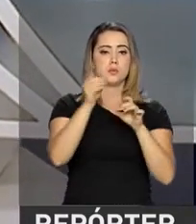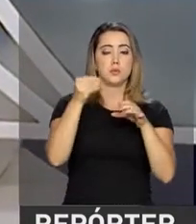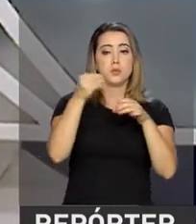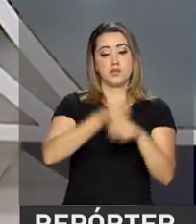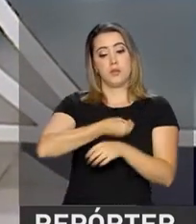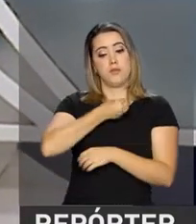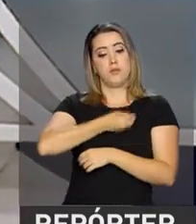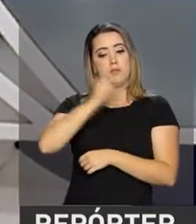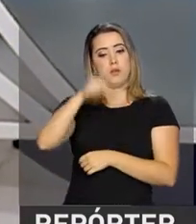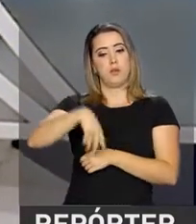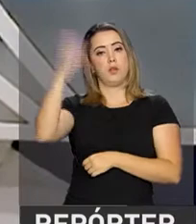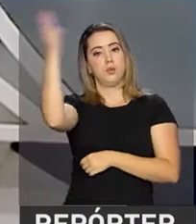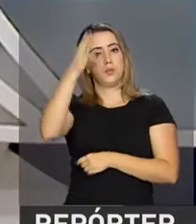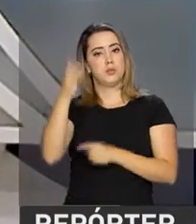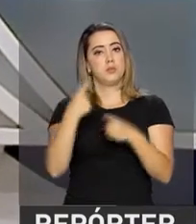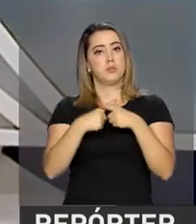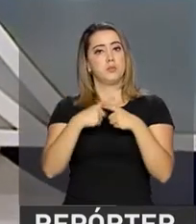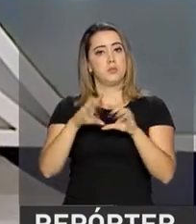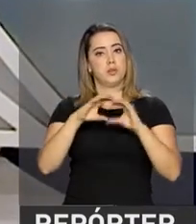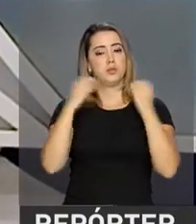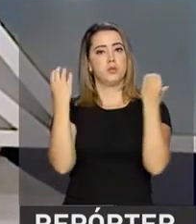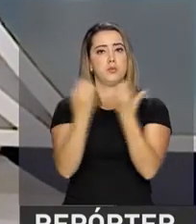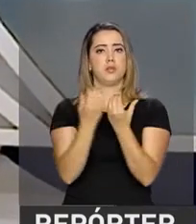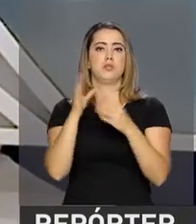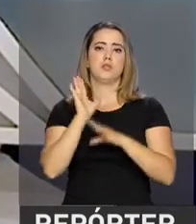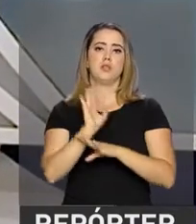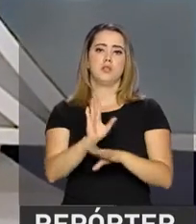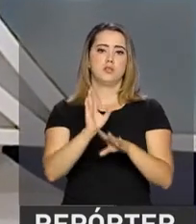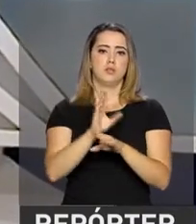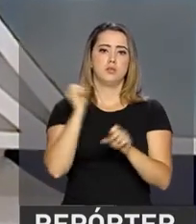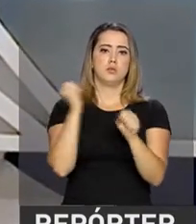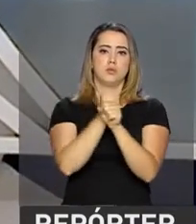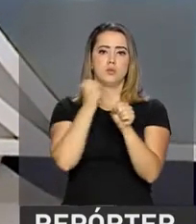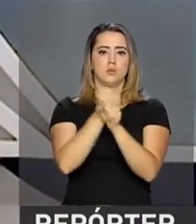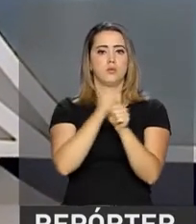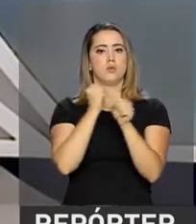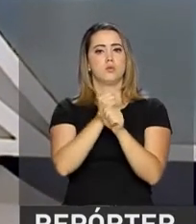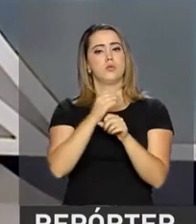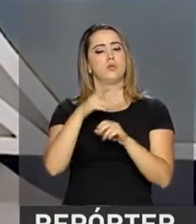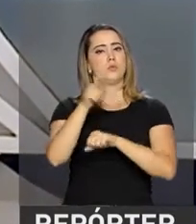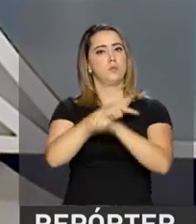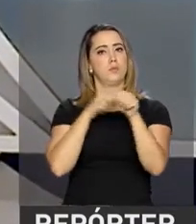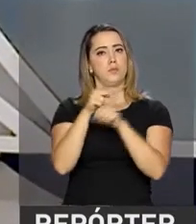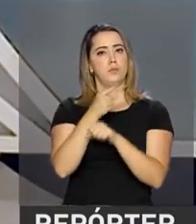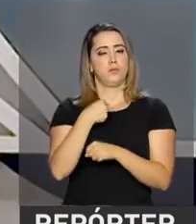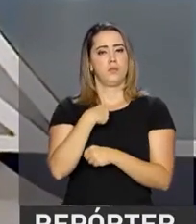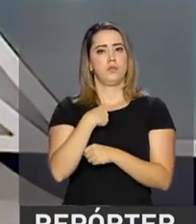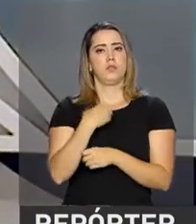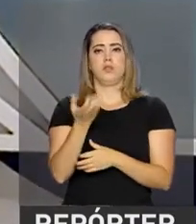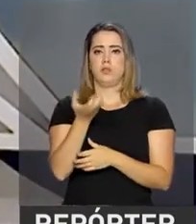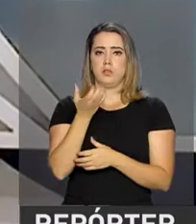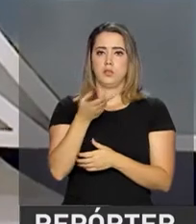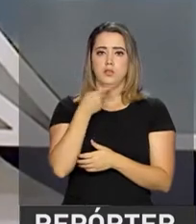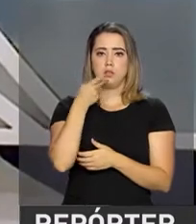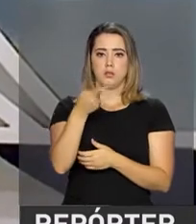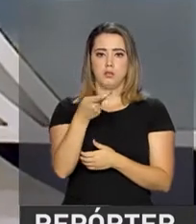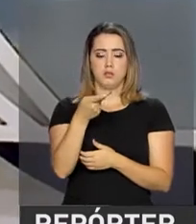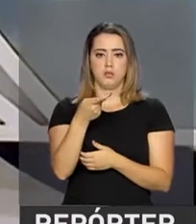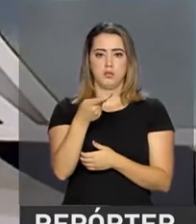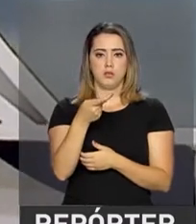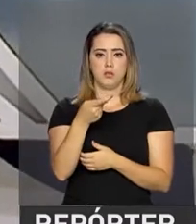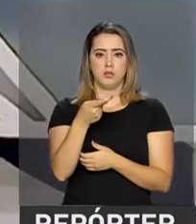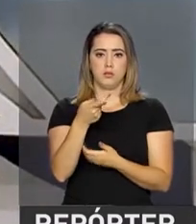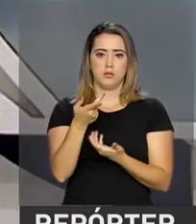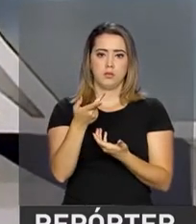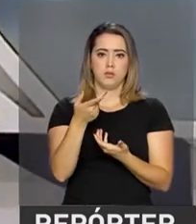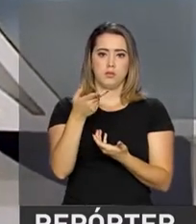Brasil, onde a comunidade judaica ajudou a construir o país. Eu quero, neste momento, lamentar não poder